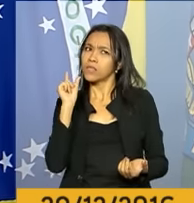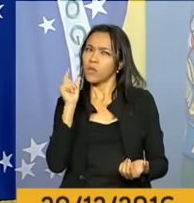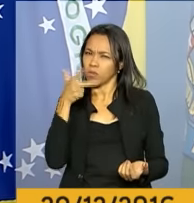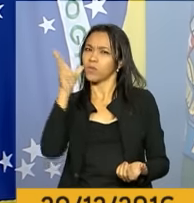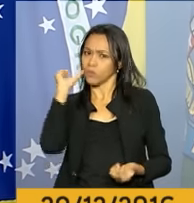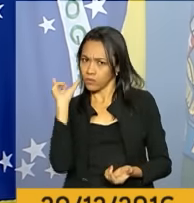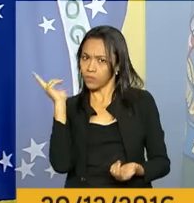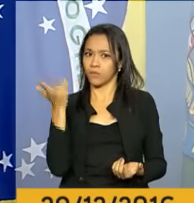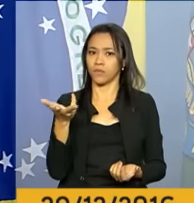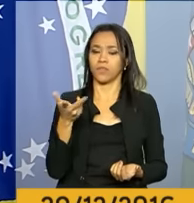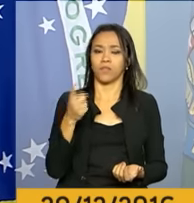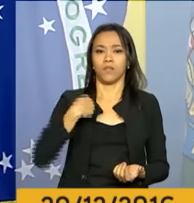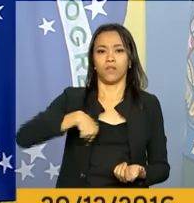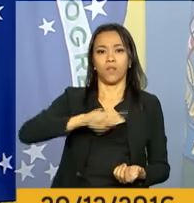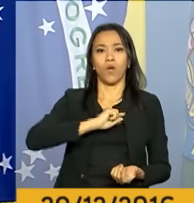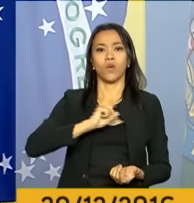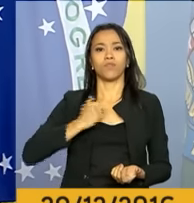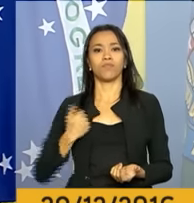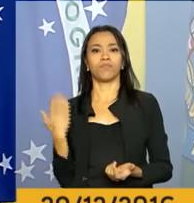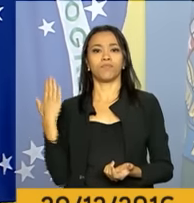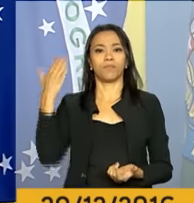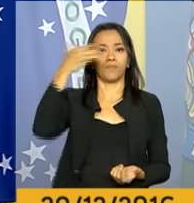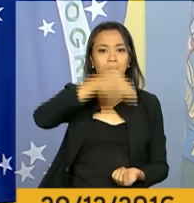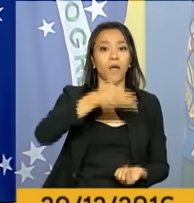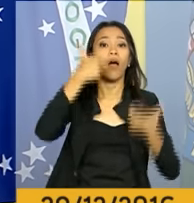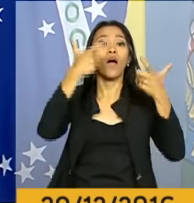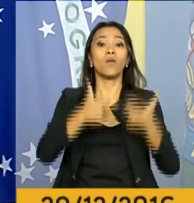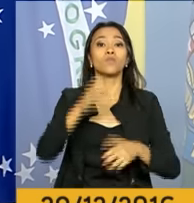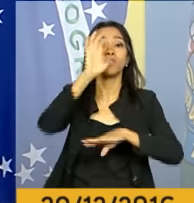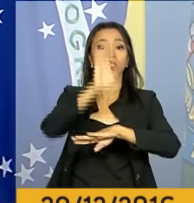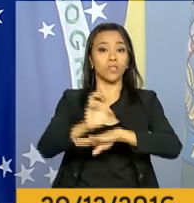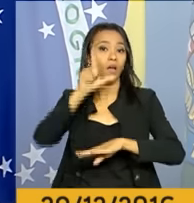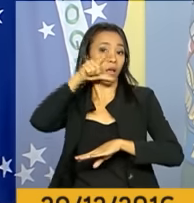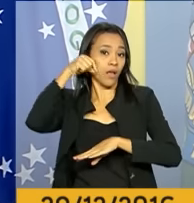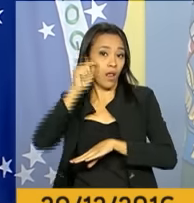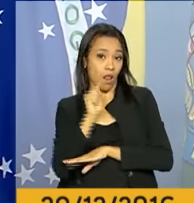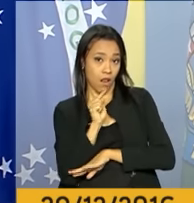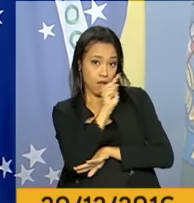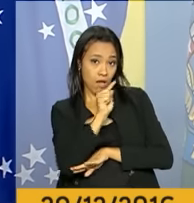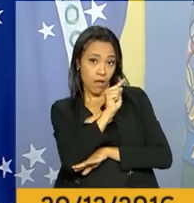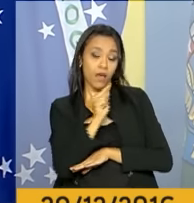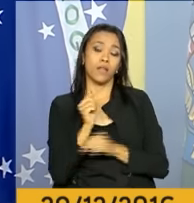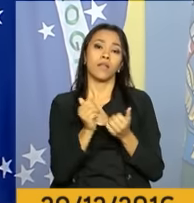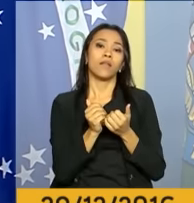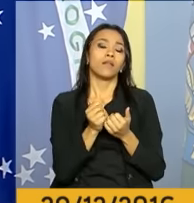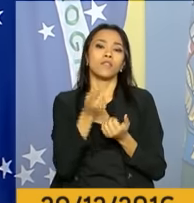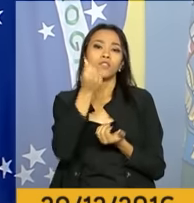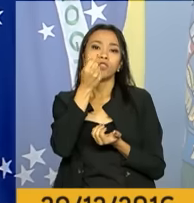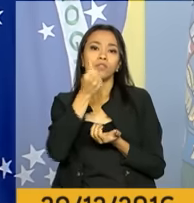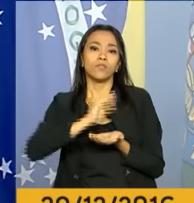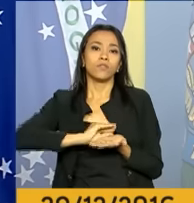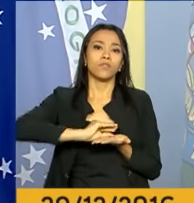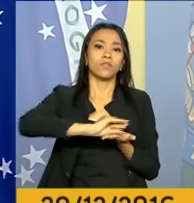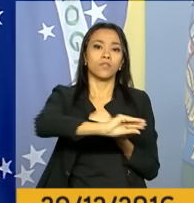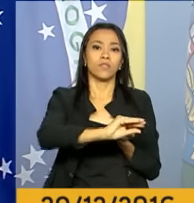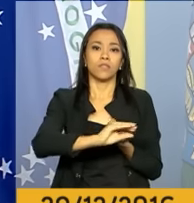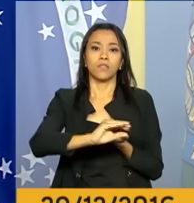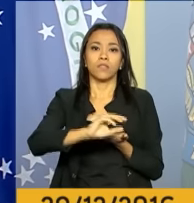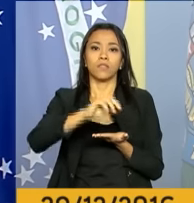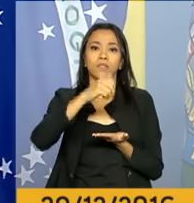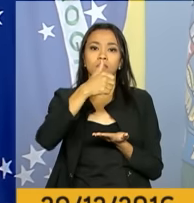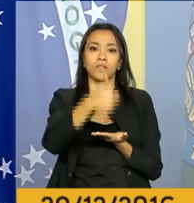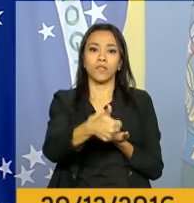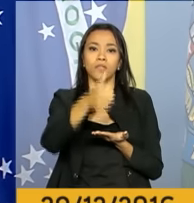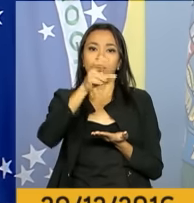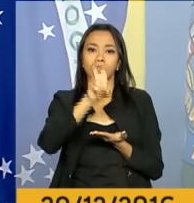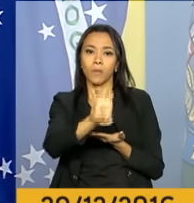ontem nós estivemos em Alagoas eh liberando cerca de 755 eh